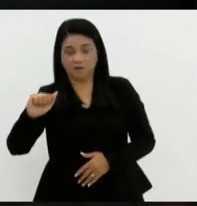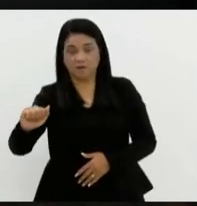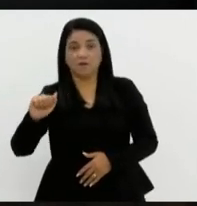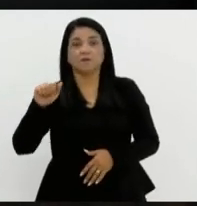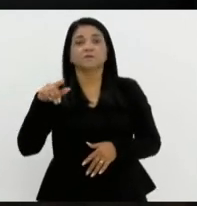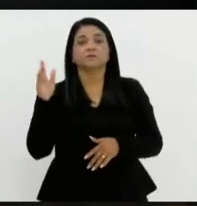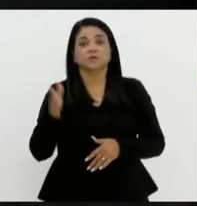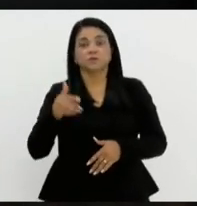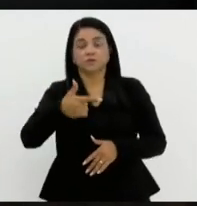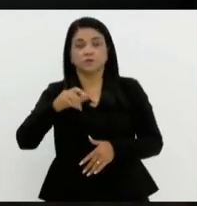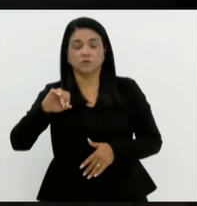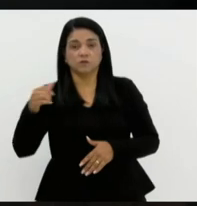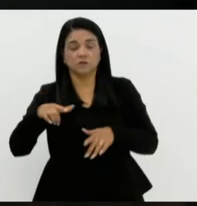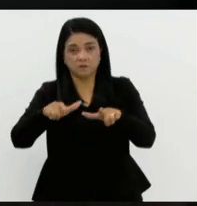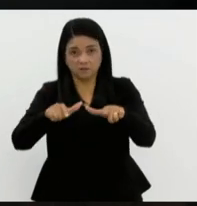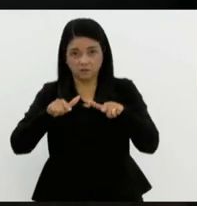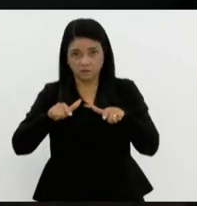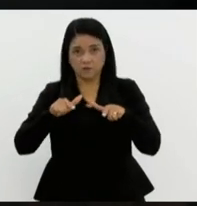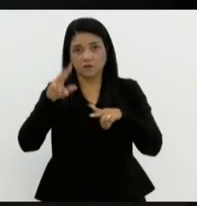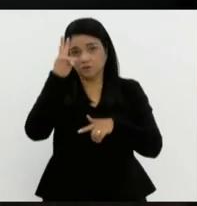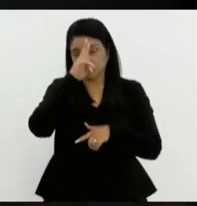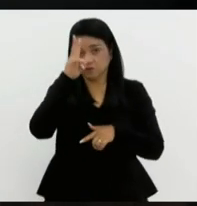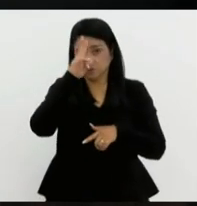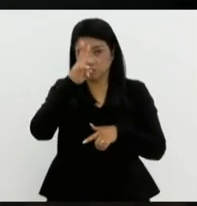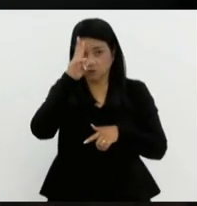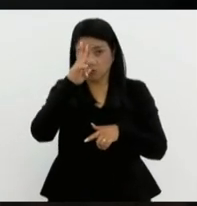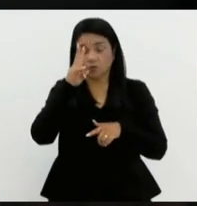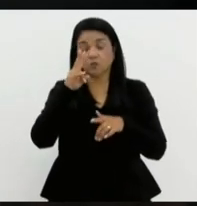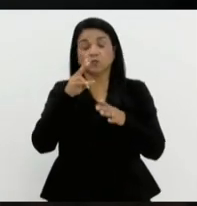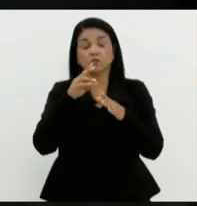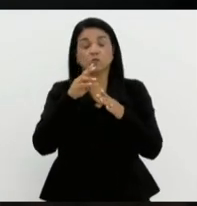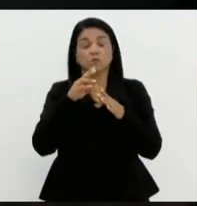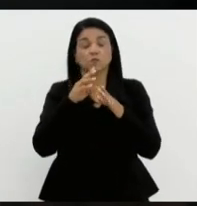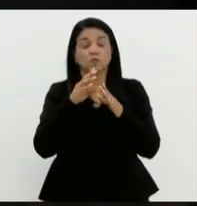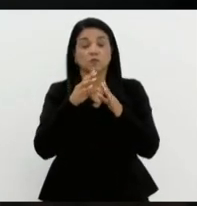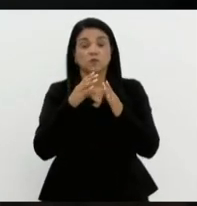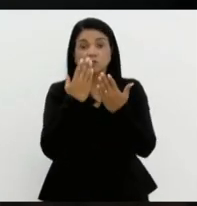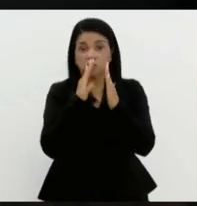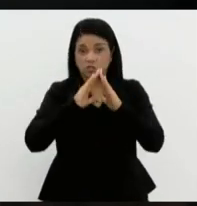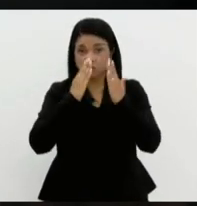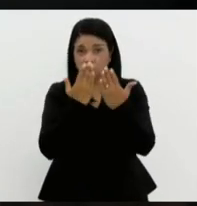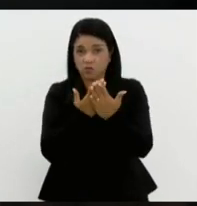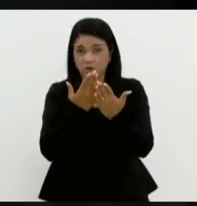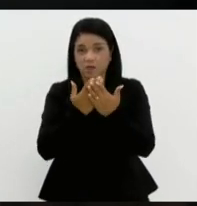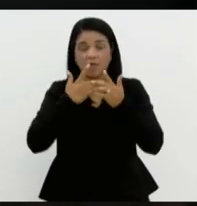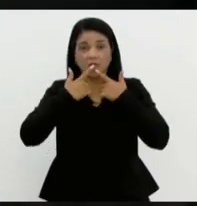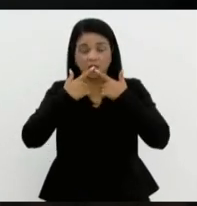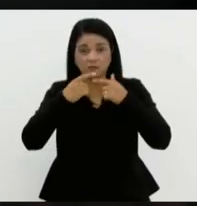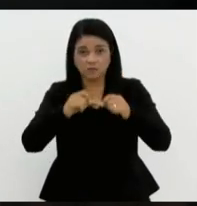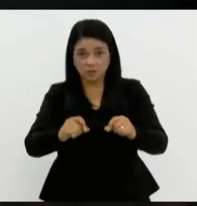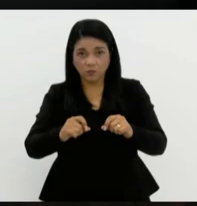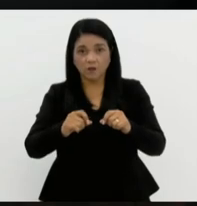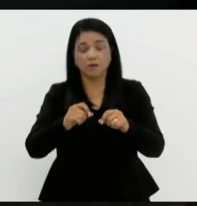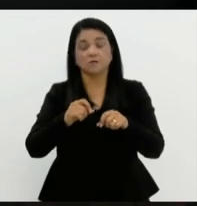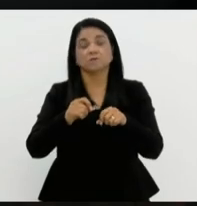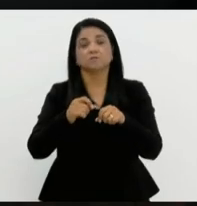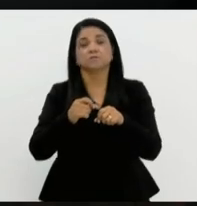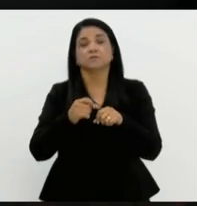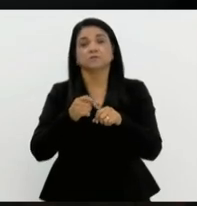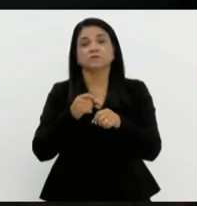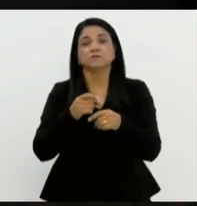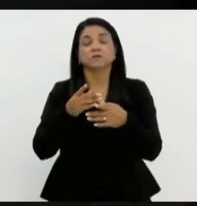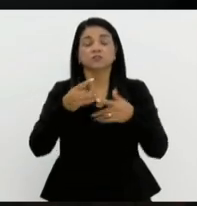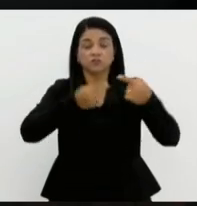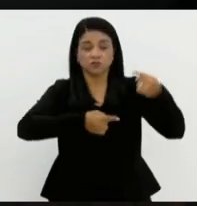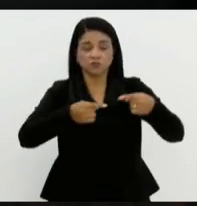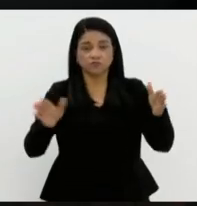de certificado histórico escolar em idioma estrangeiro no Estado do Rio de Janeiro. Em discussão. Não havendo quem